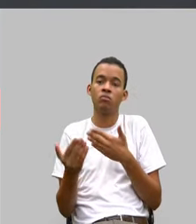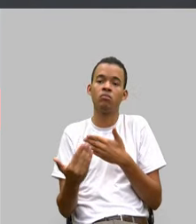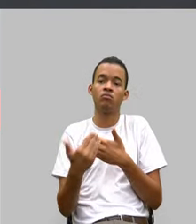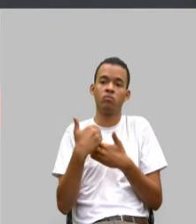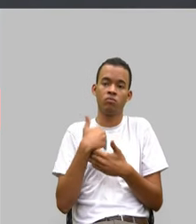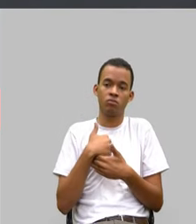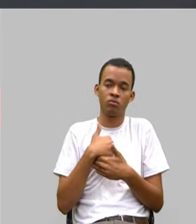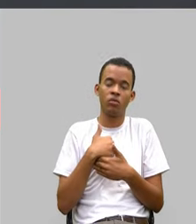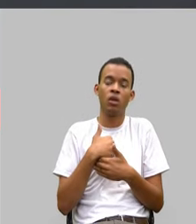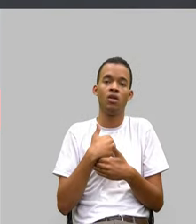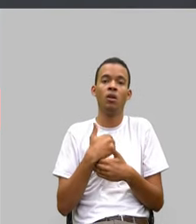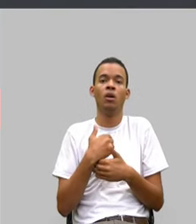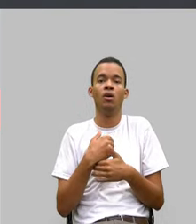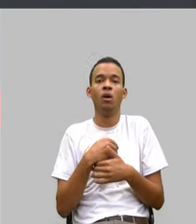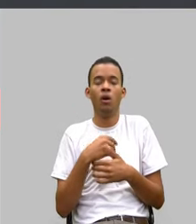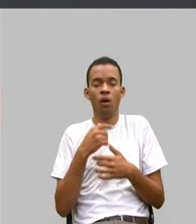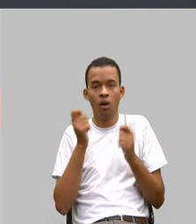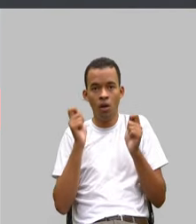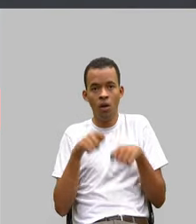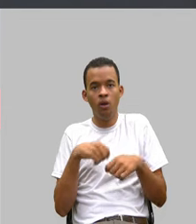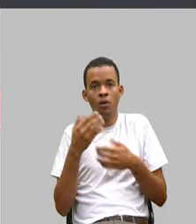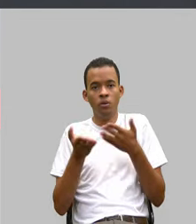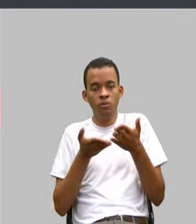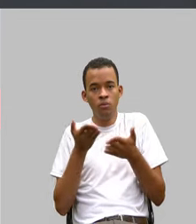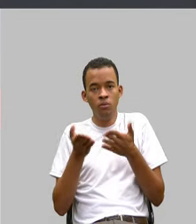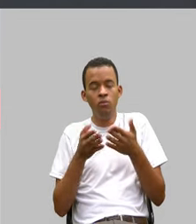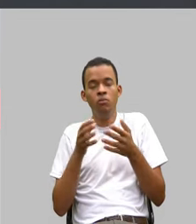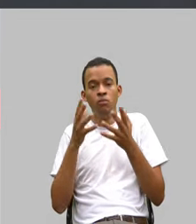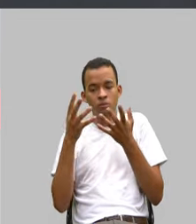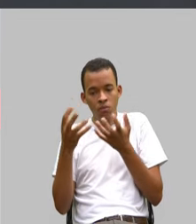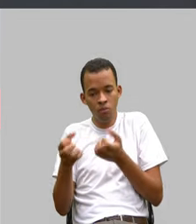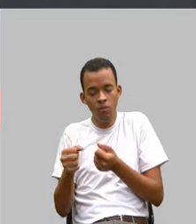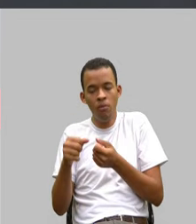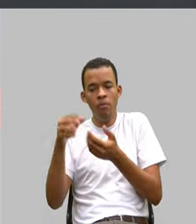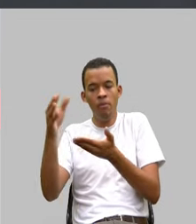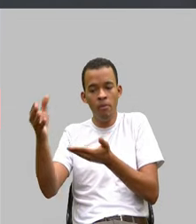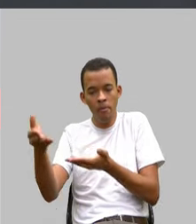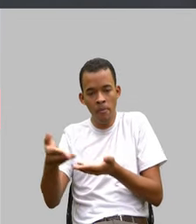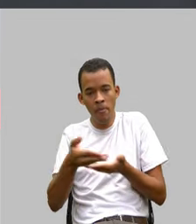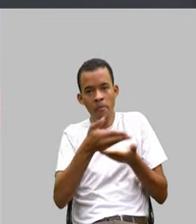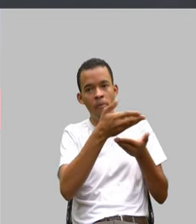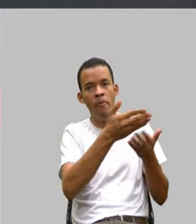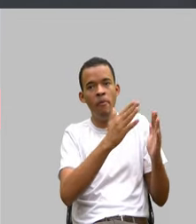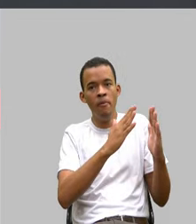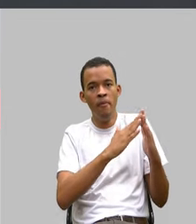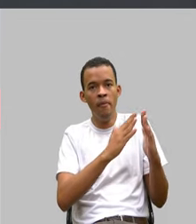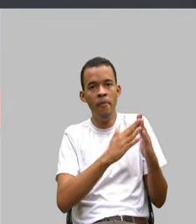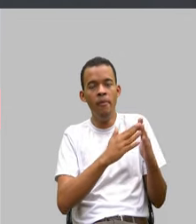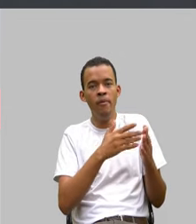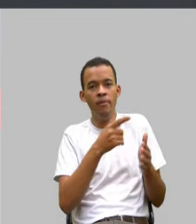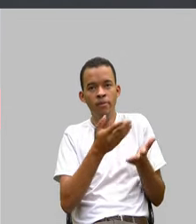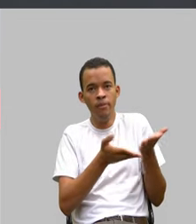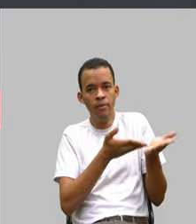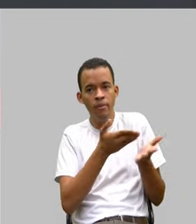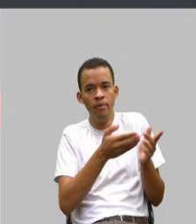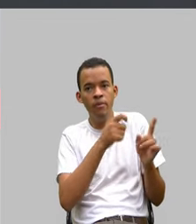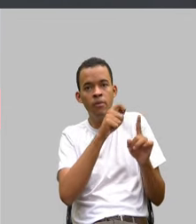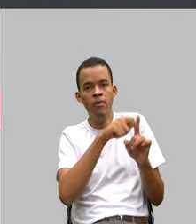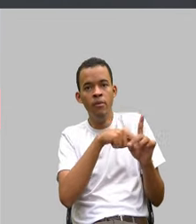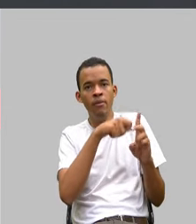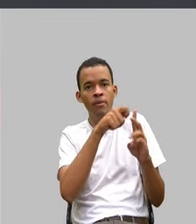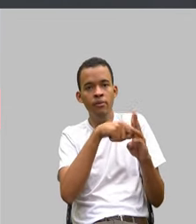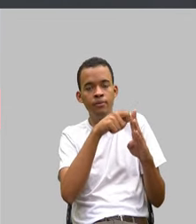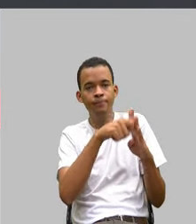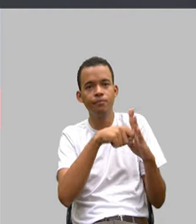cuidar do Samuel Levei ele para casa e eu cuidei do Samuel por alguns meses com muita